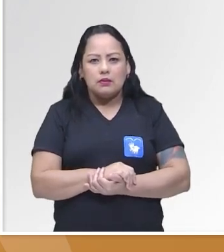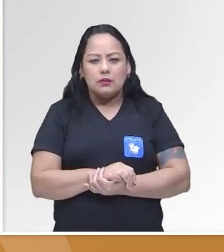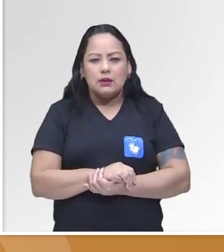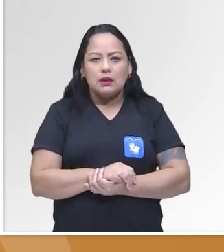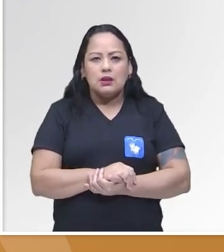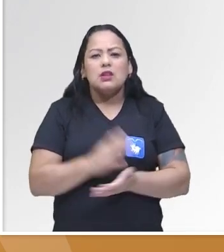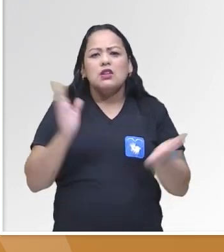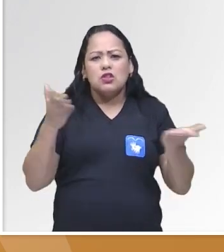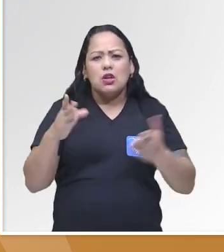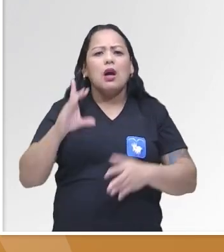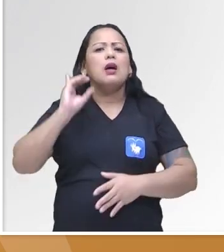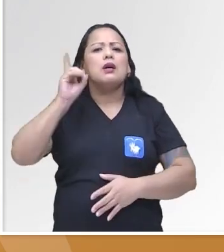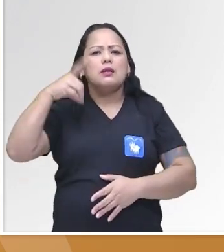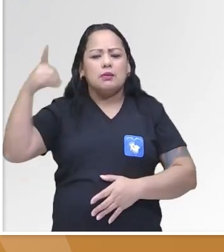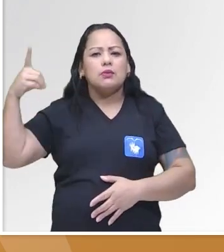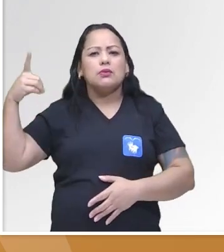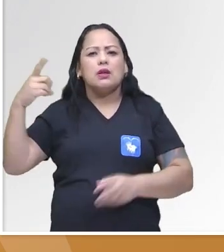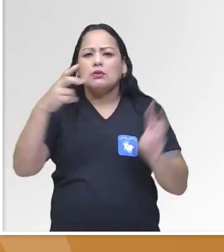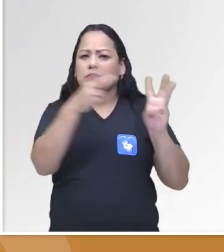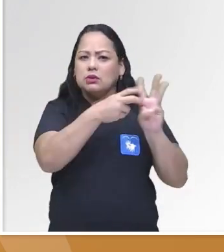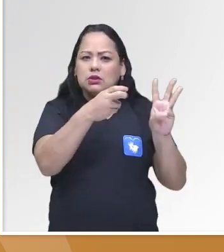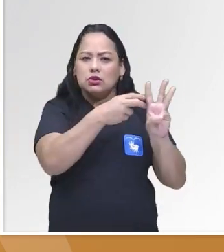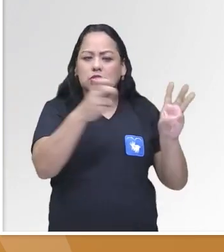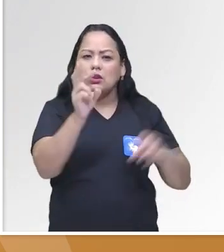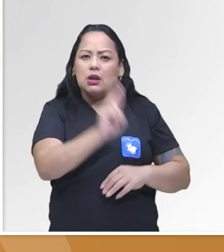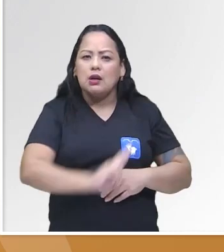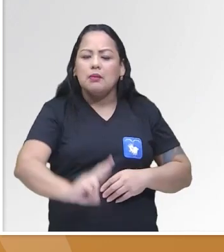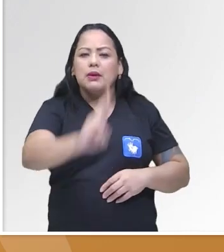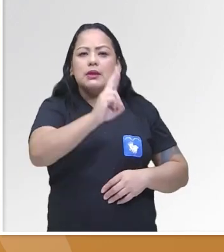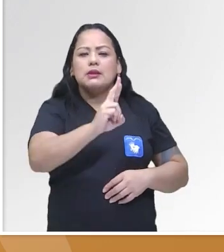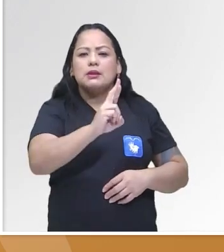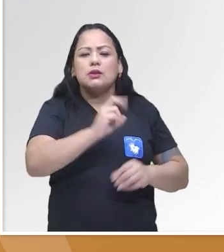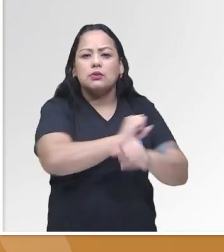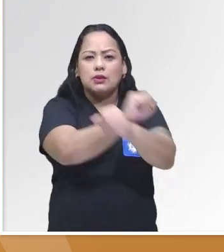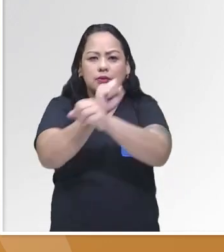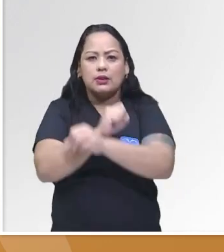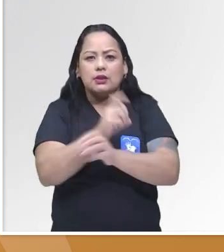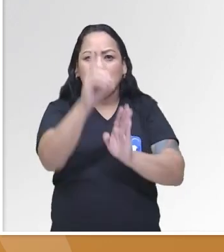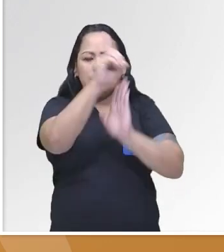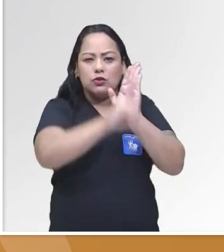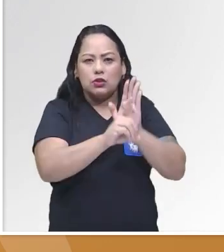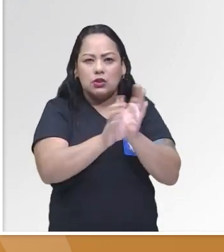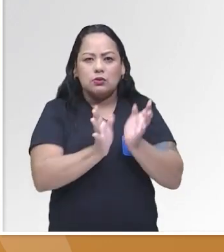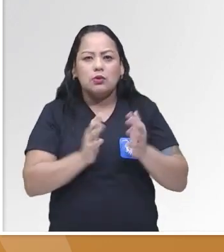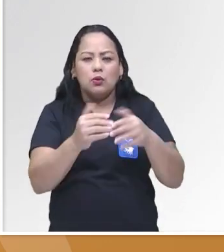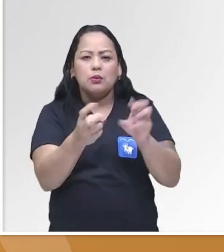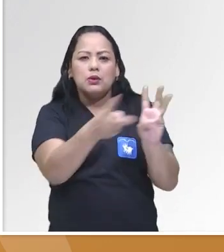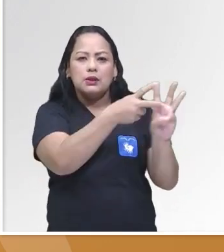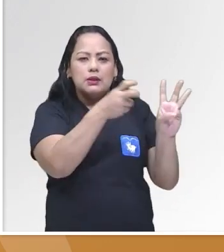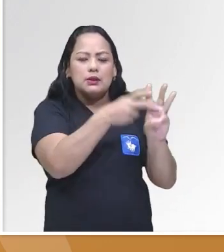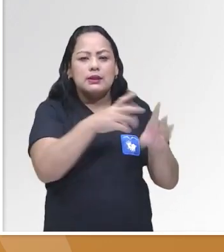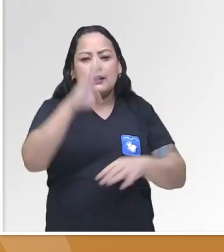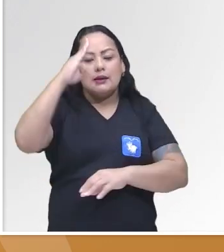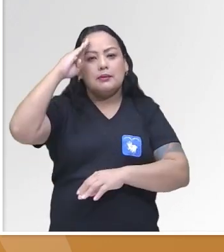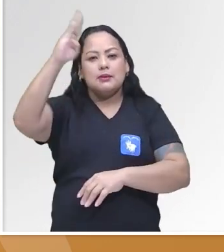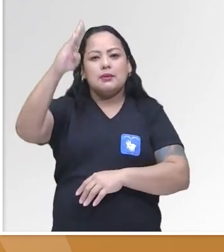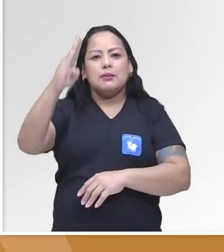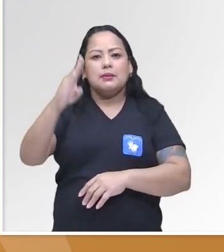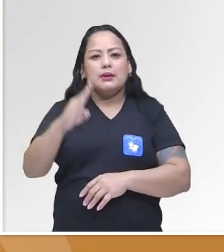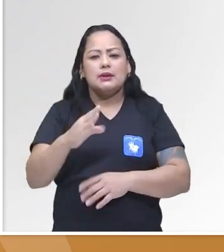deputados indígenas que representam ali os seus grupos, defendendo os interesses das comunidades indígenas, principalmente